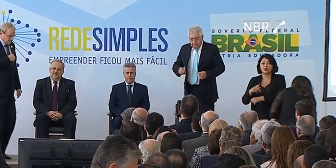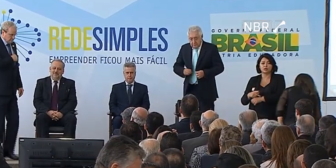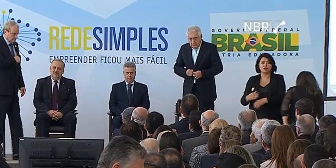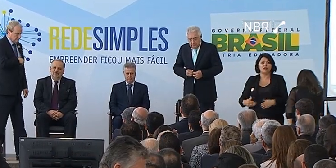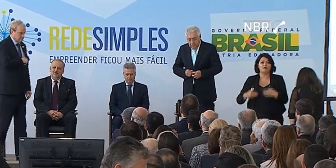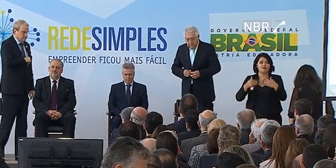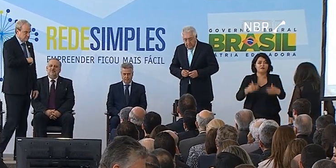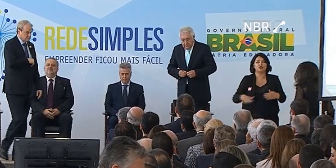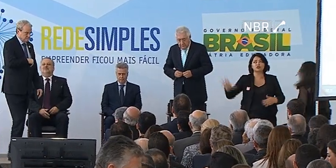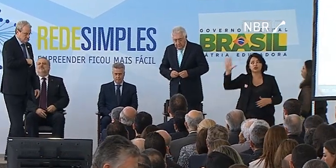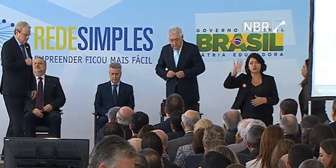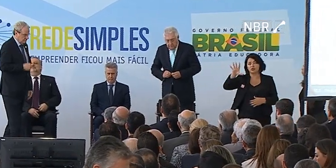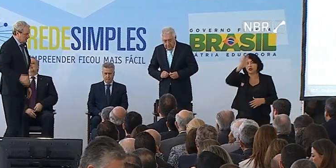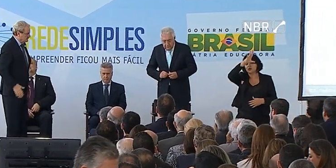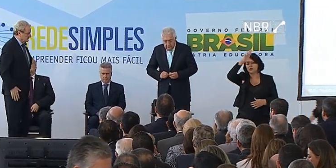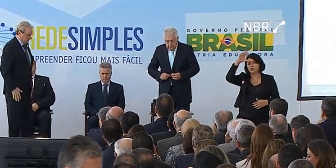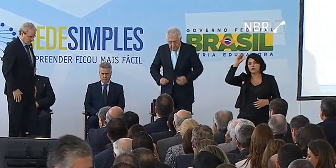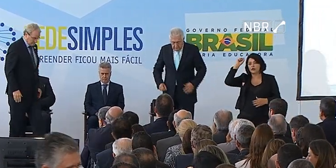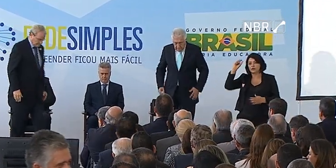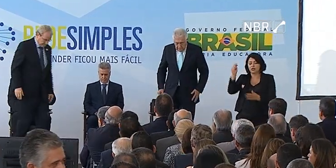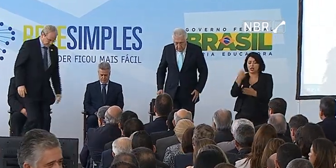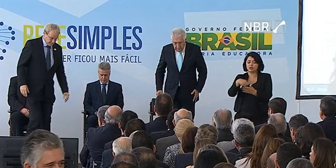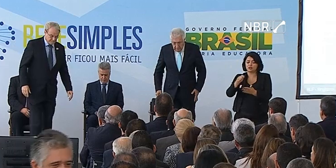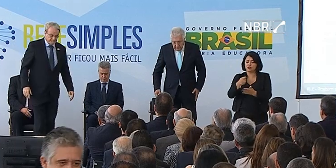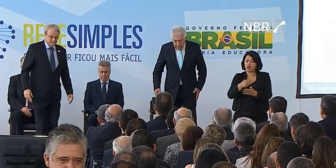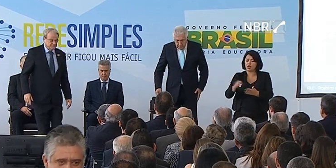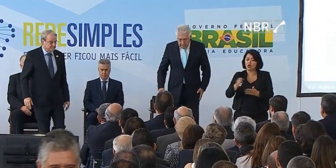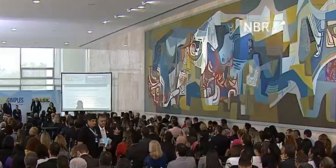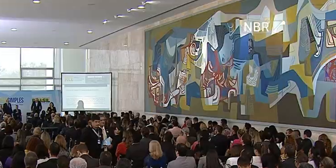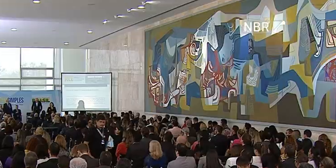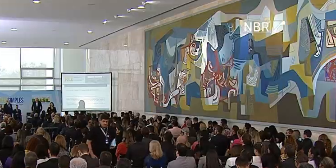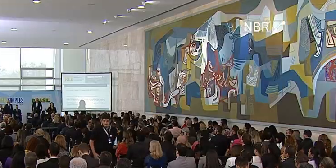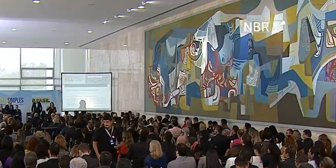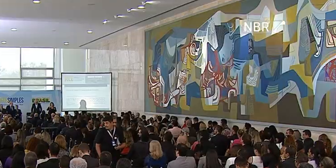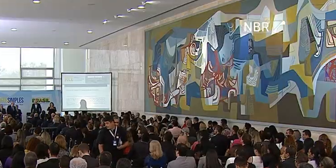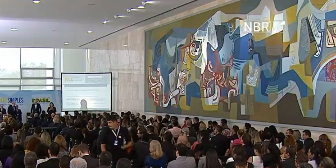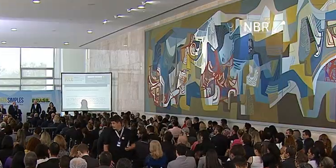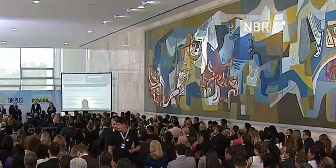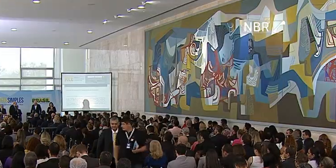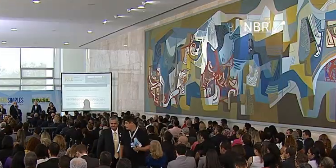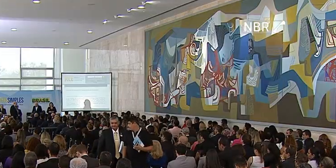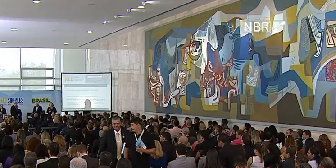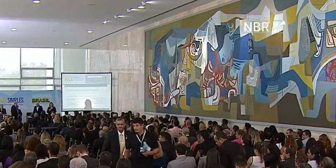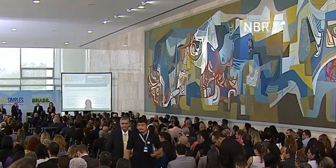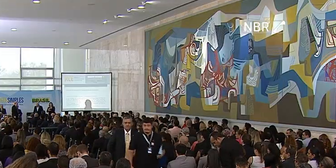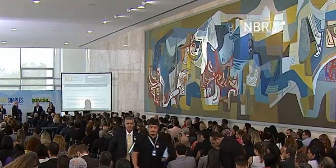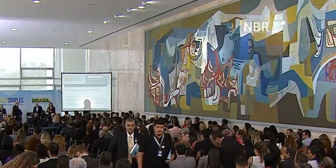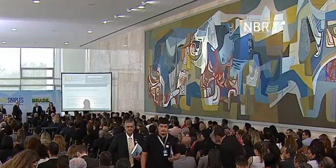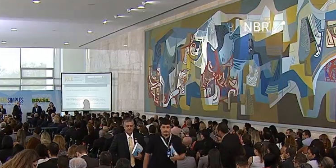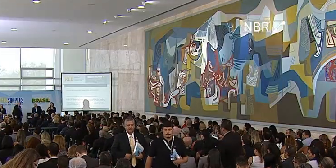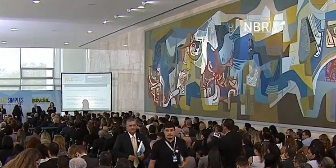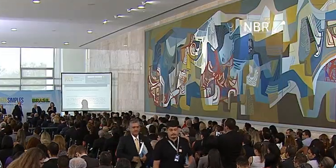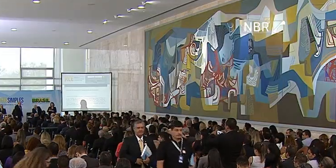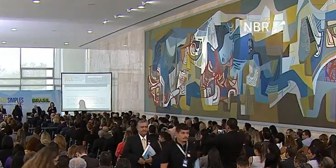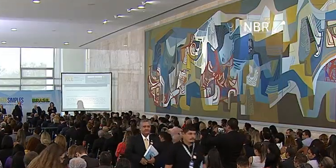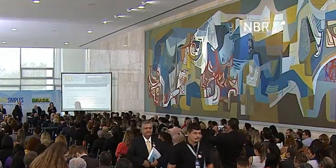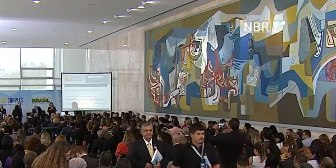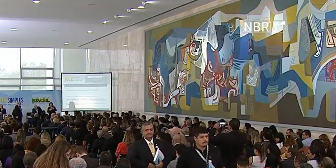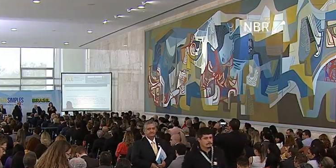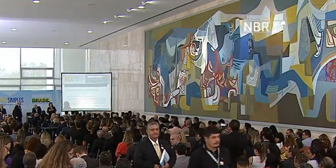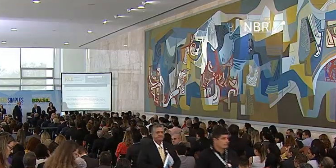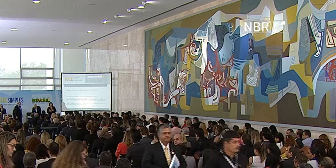Márcio Lacerda assinarem um convênio de cooperação técnica e financeira entre o sebrai e a frente nacional dos